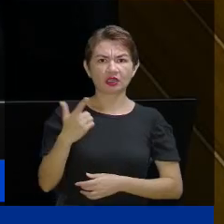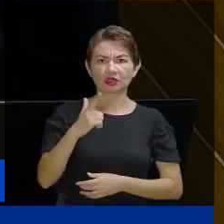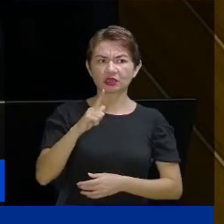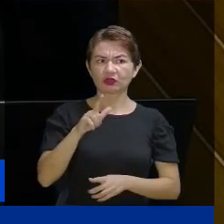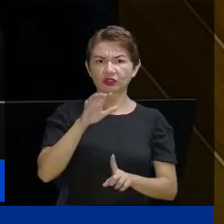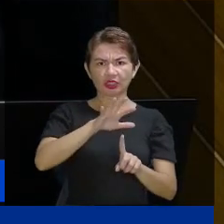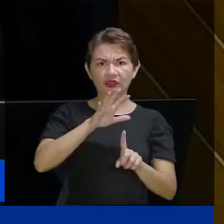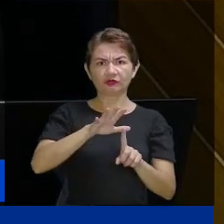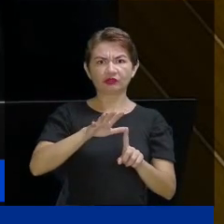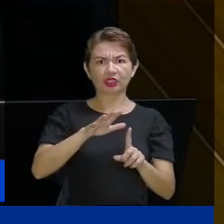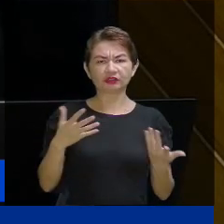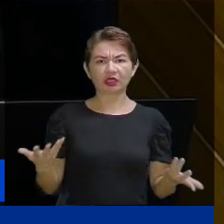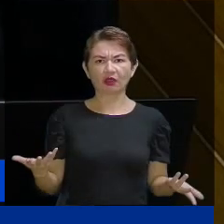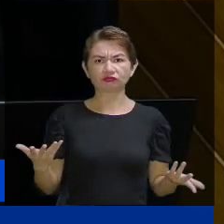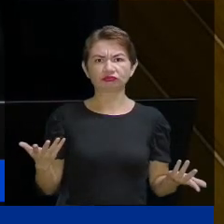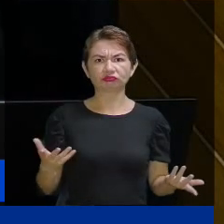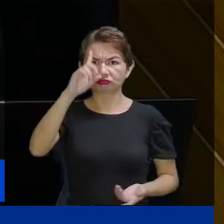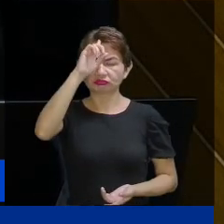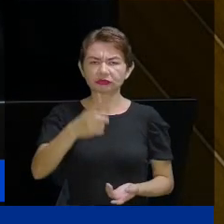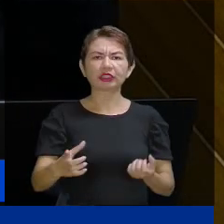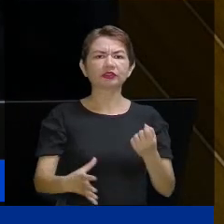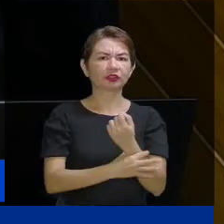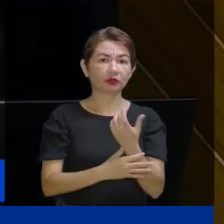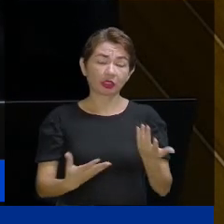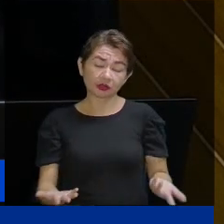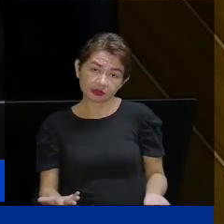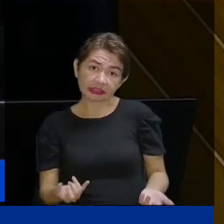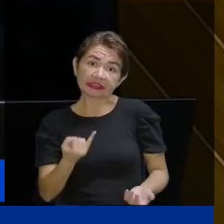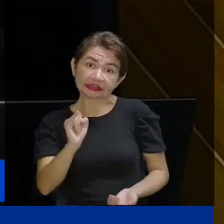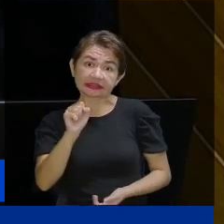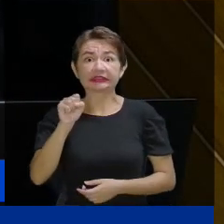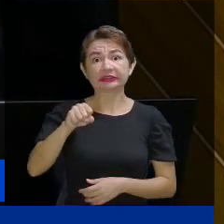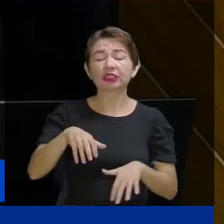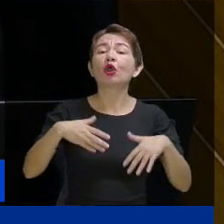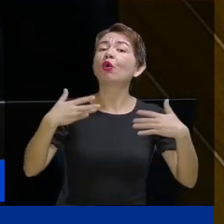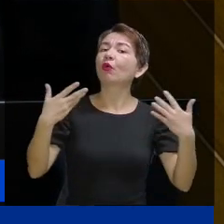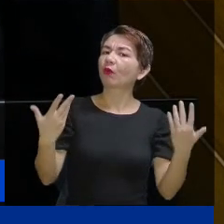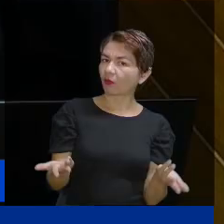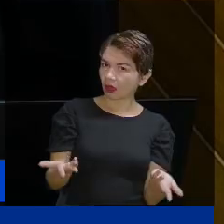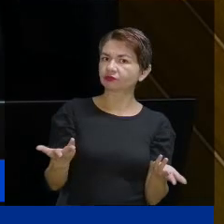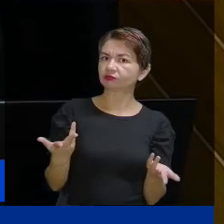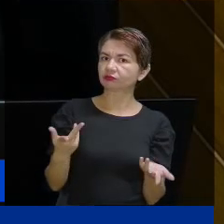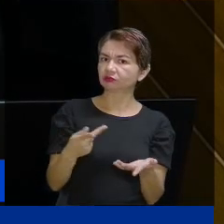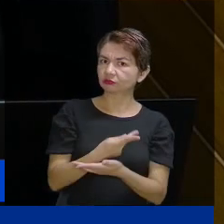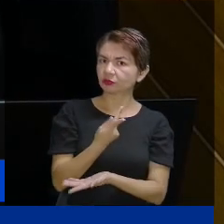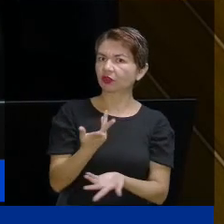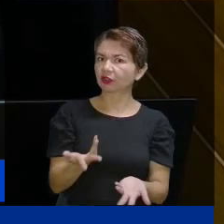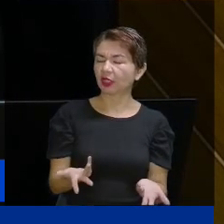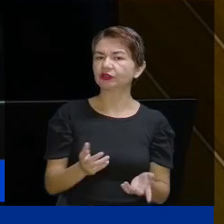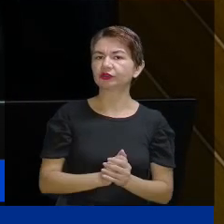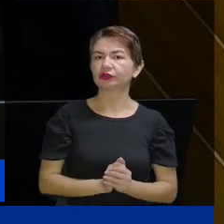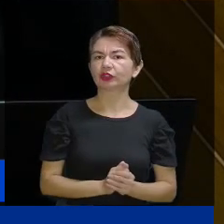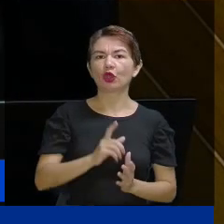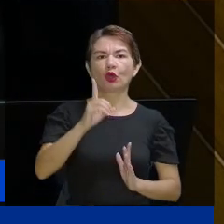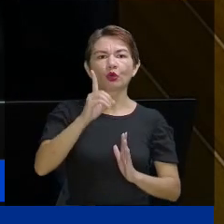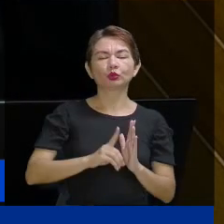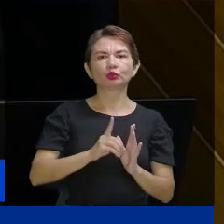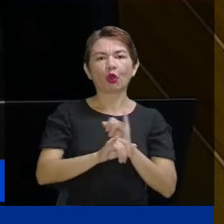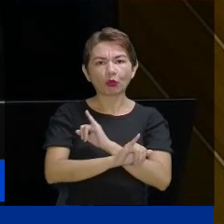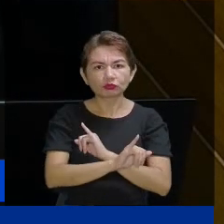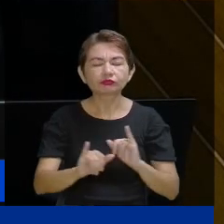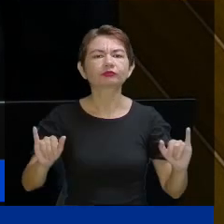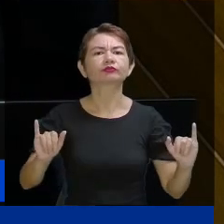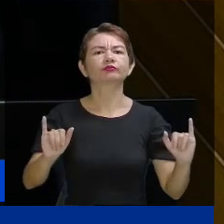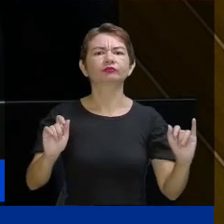cabe intervenção de terceiros em mandado de segurança? Se sim, qual circunstância de fato ou de direito impõe que seja feita